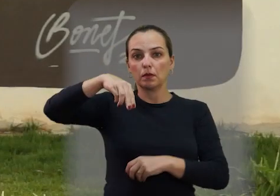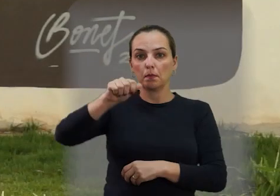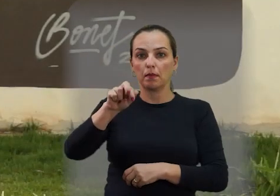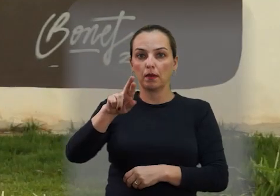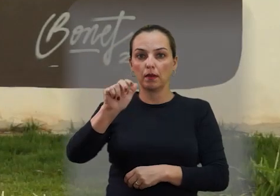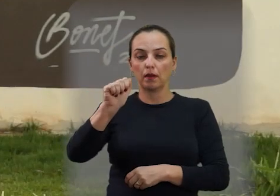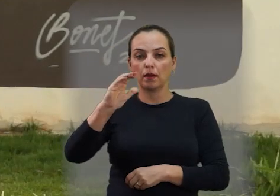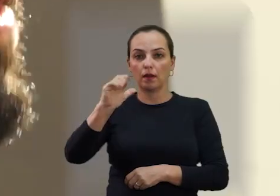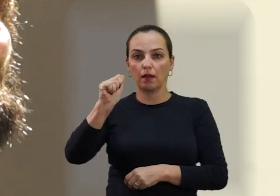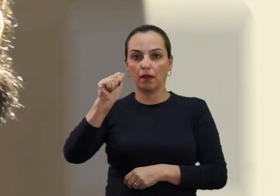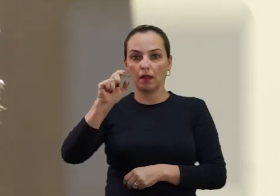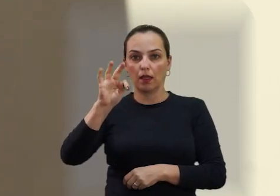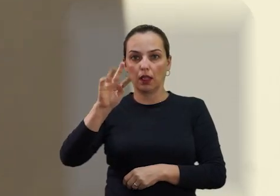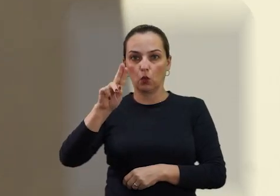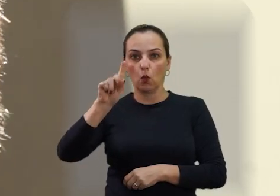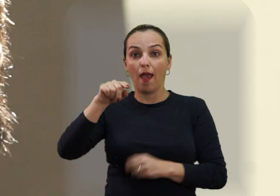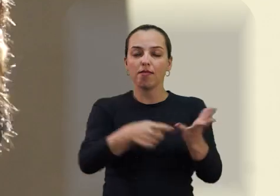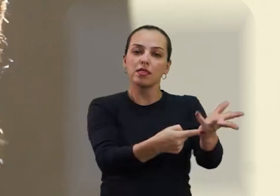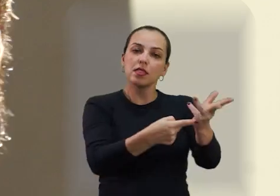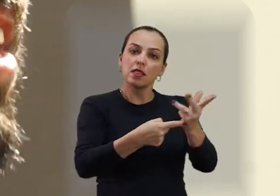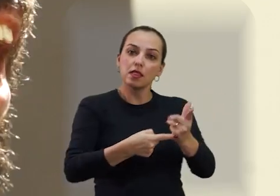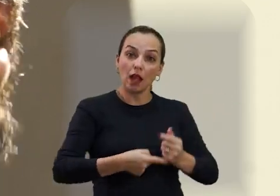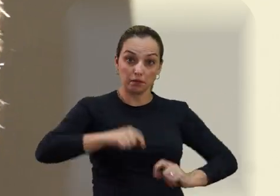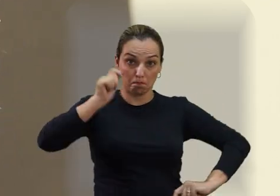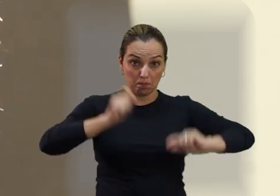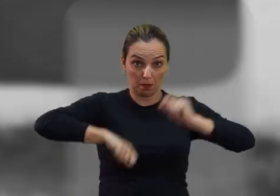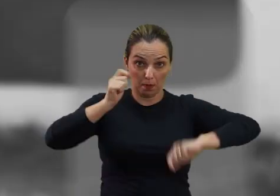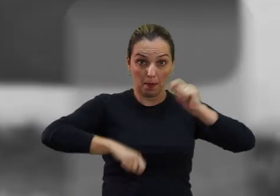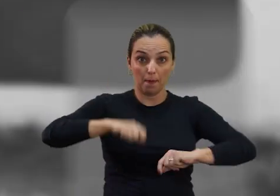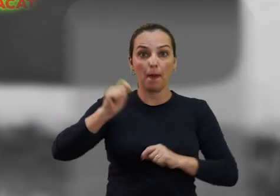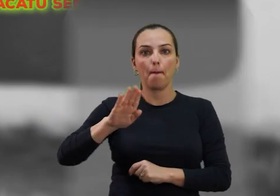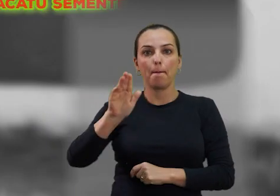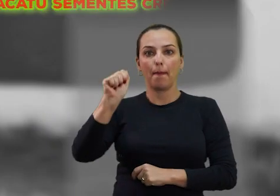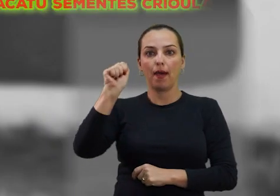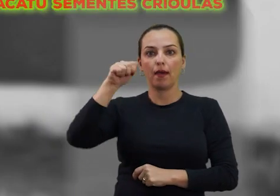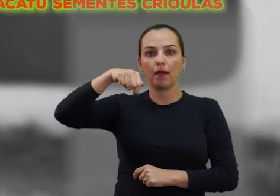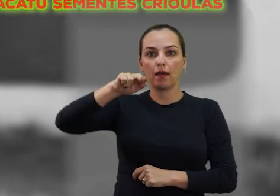Projeto Sementes Crioulas, ele trabalha com a arte do maracatu de baque virado.